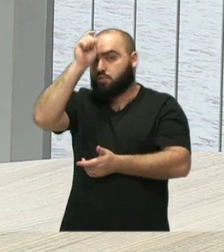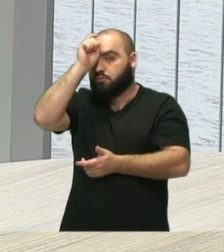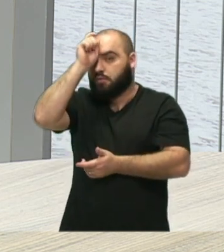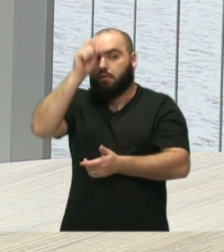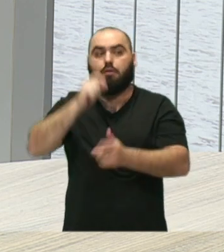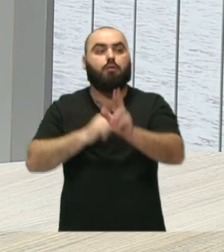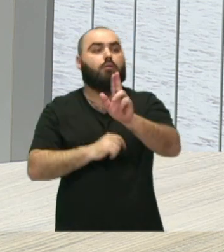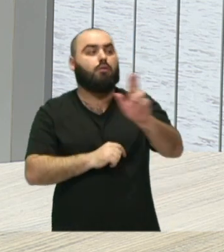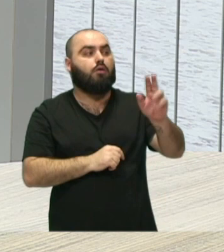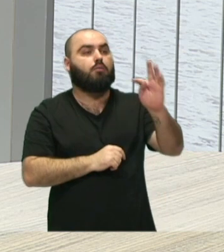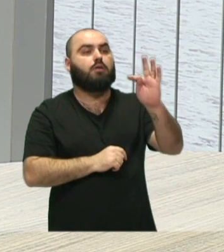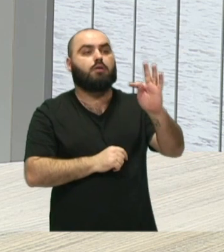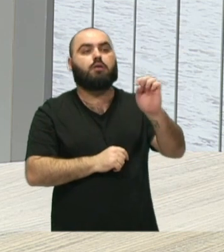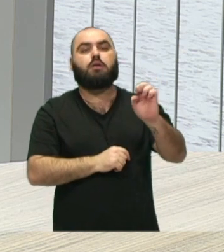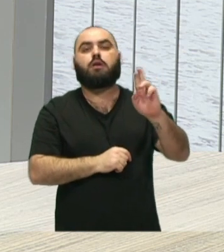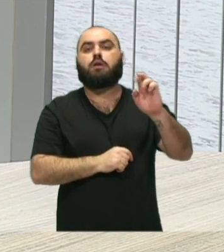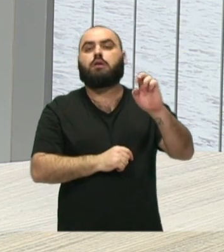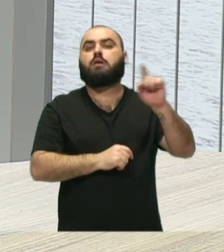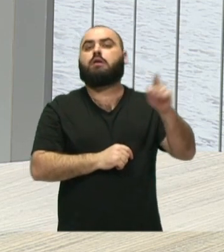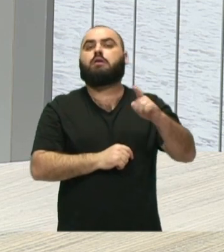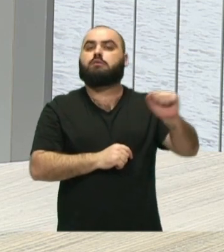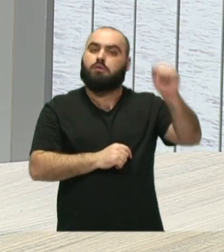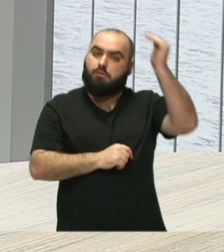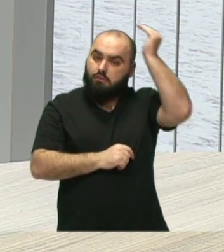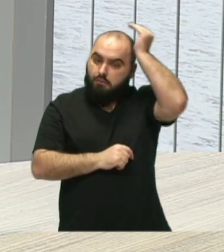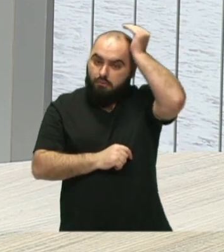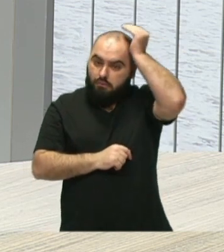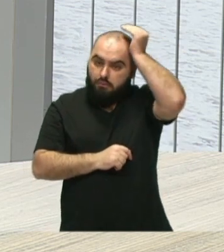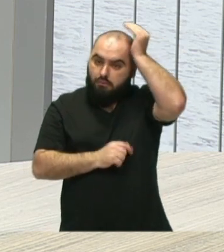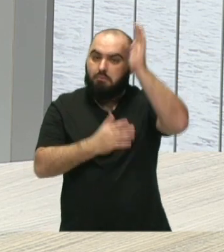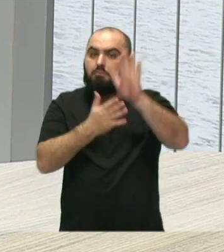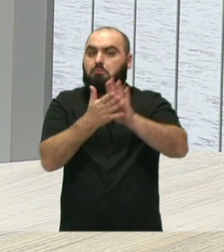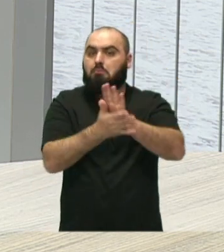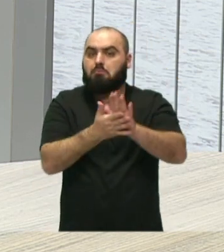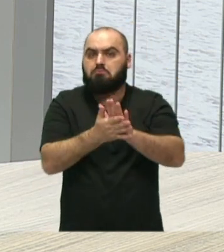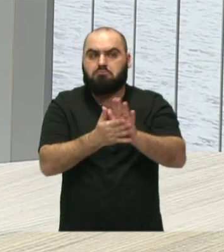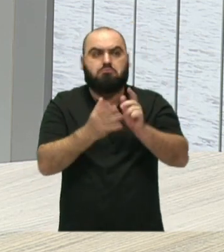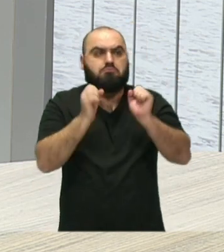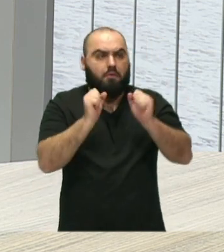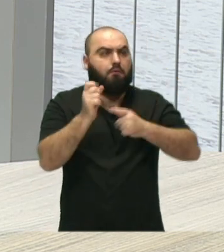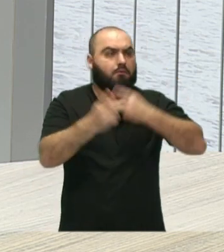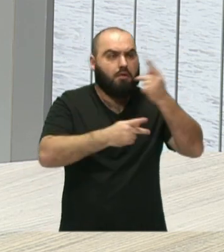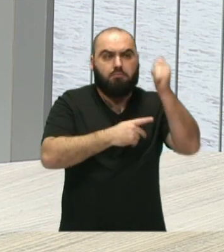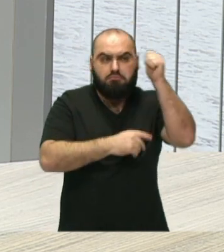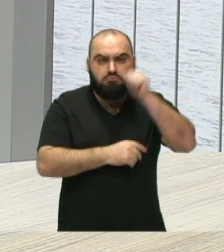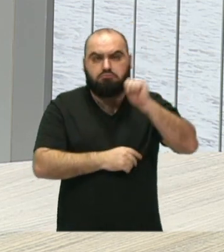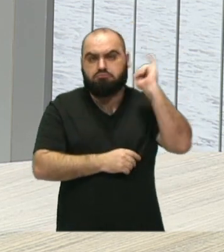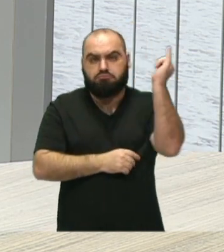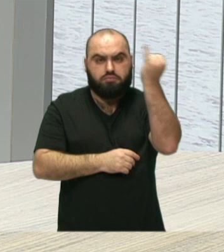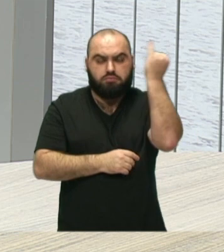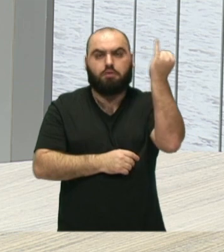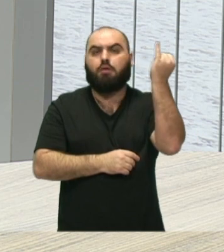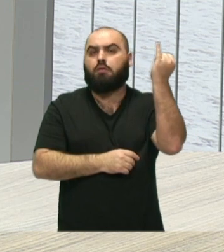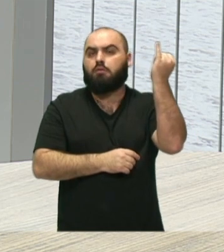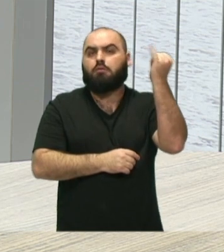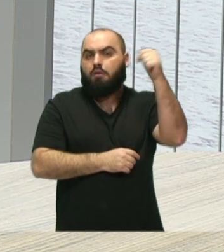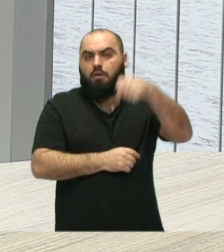nome de... Enfim, a gente poderia citar aqui algumas mulheres importantes, inclusive no estado de Santa Catarina, Antonieta de Barros, que